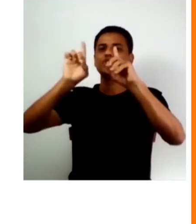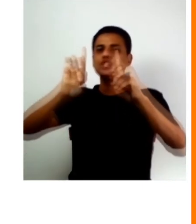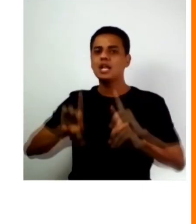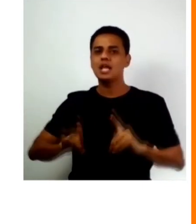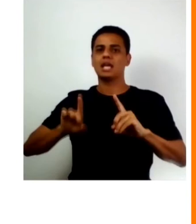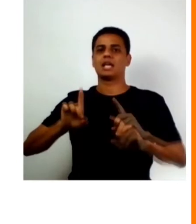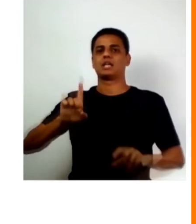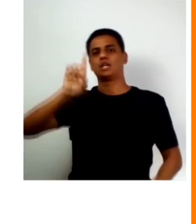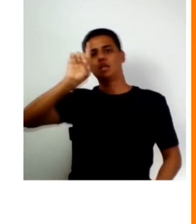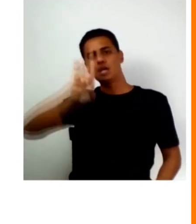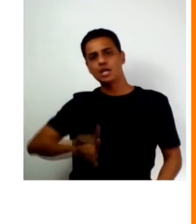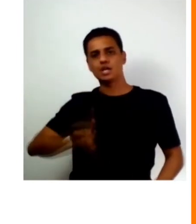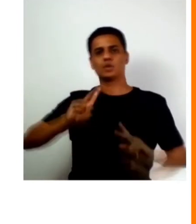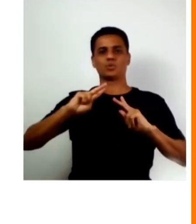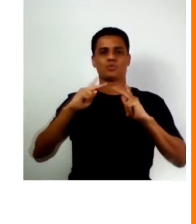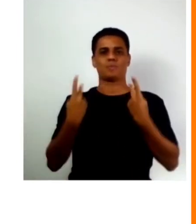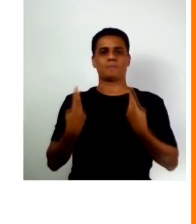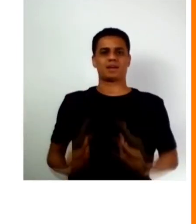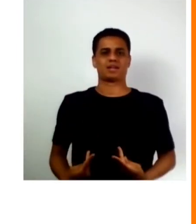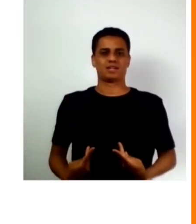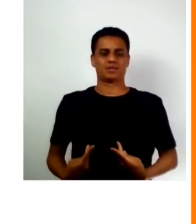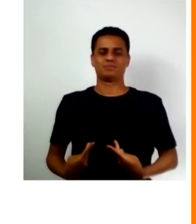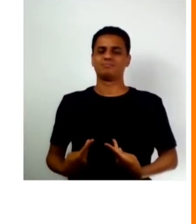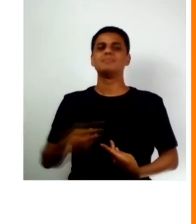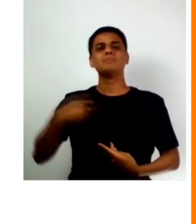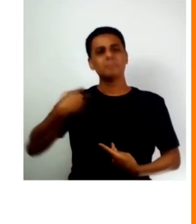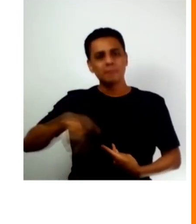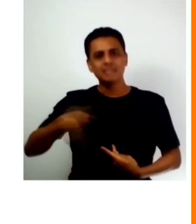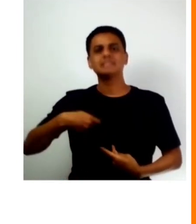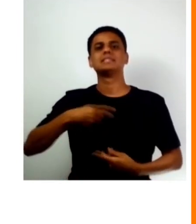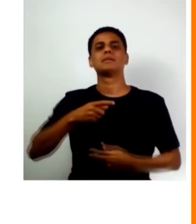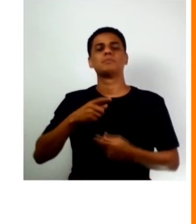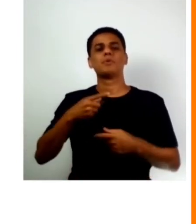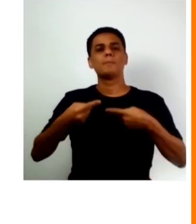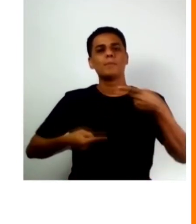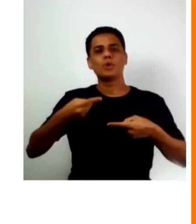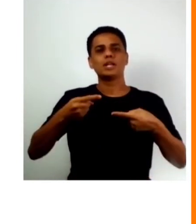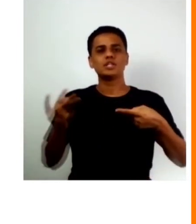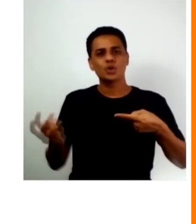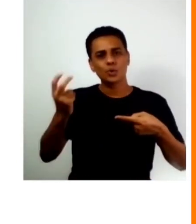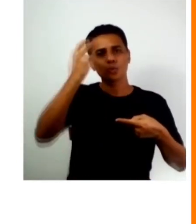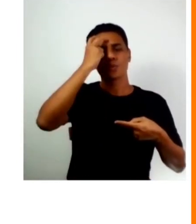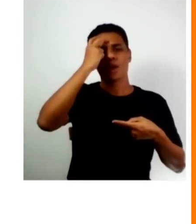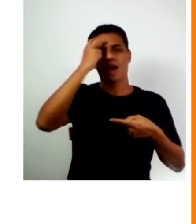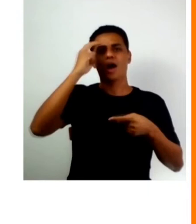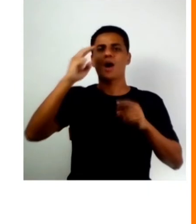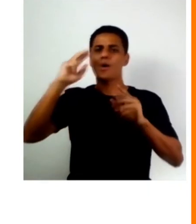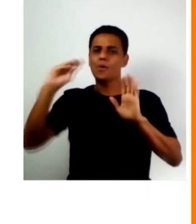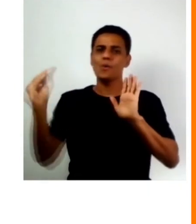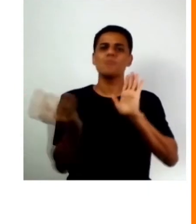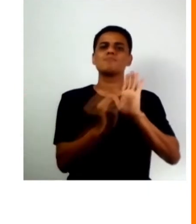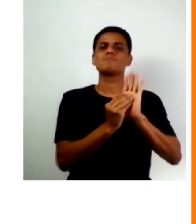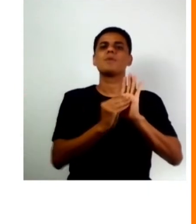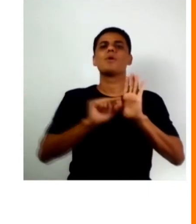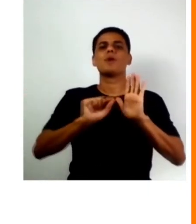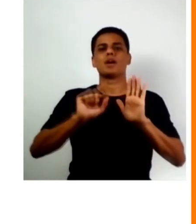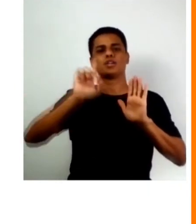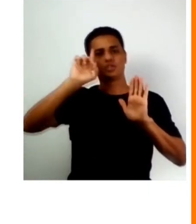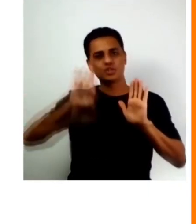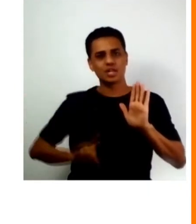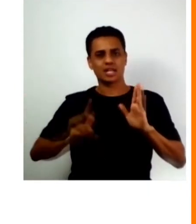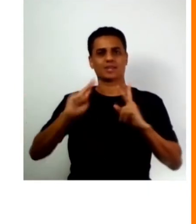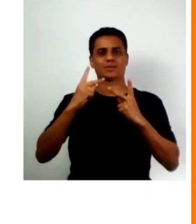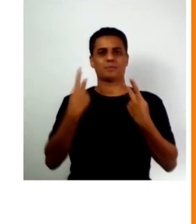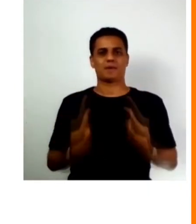á fundamentación das políticas culturales en clave aos direitos. E a función deste Estado